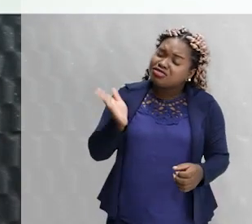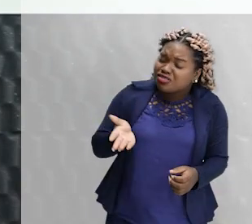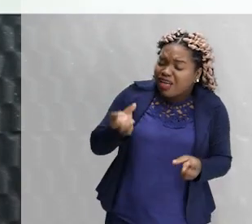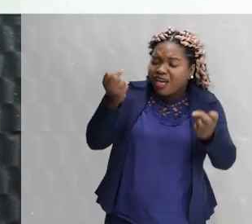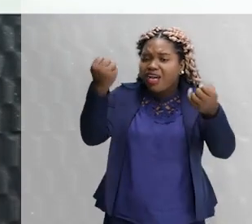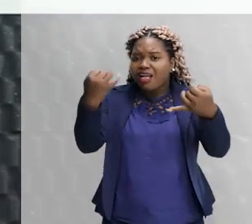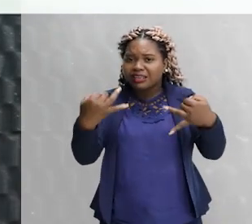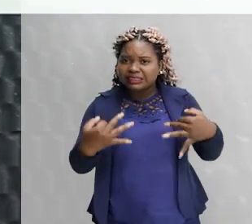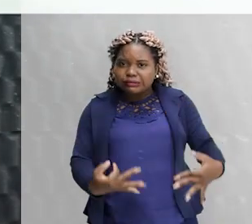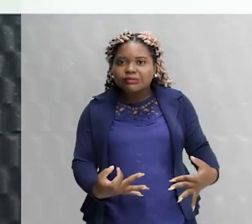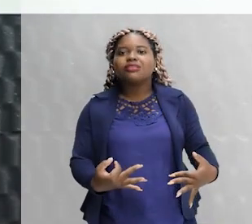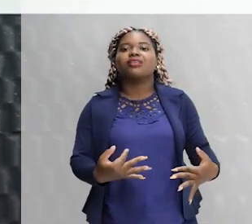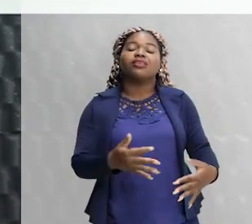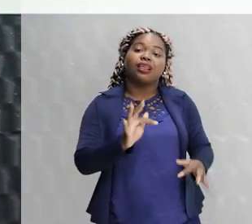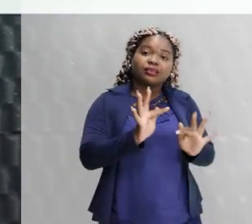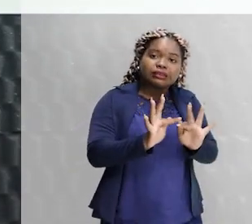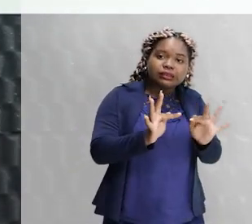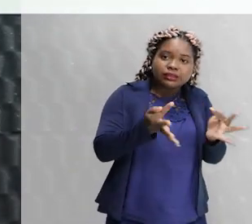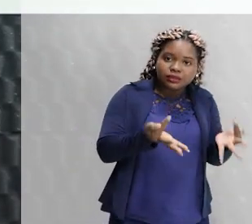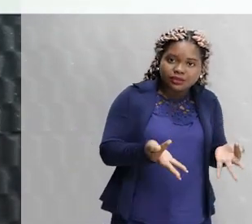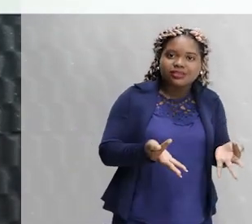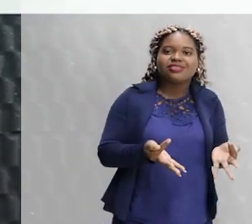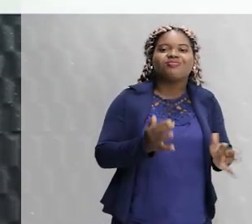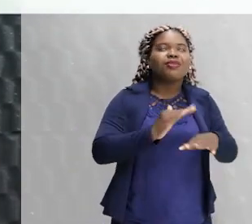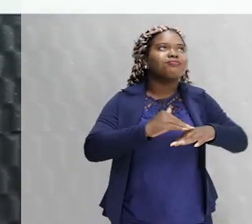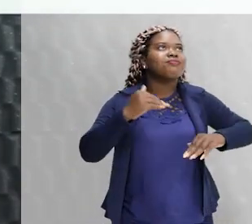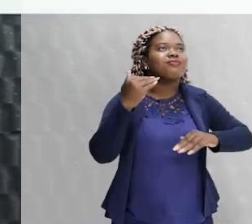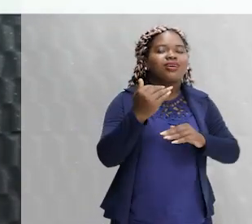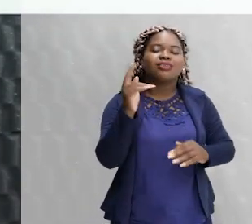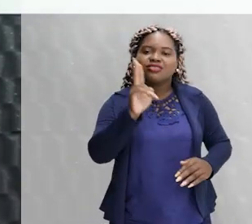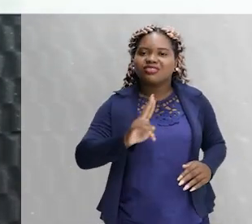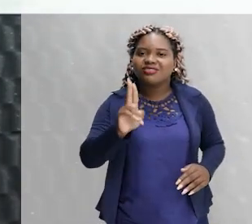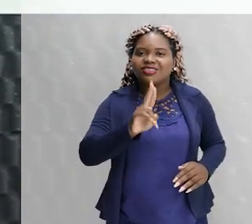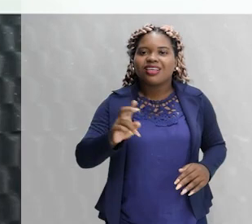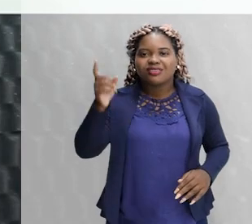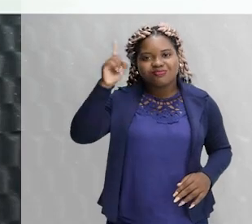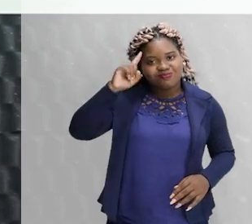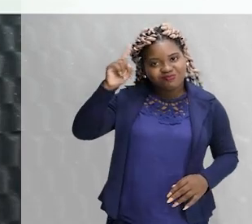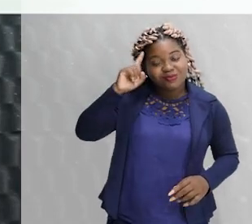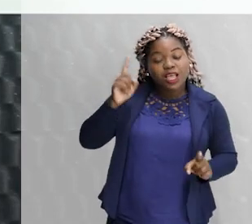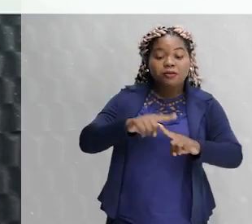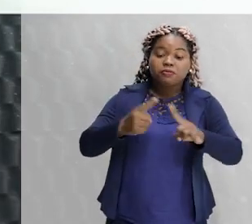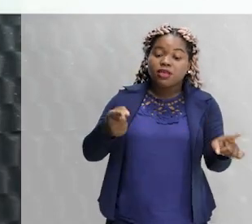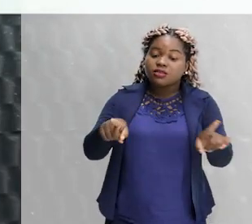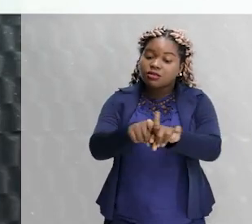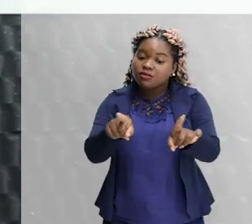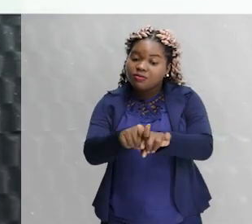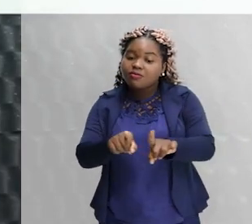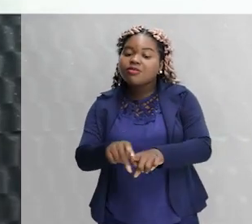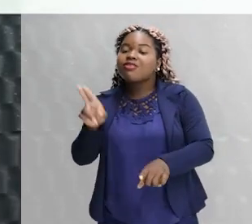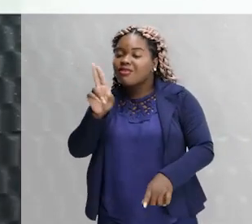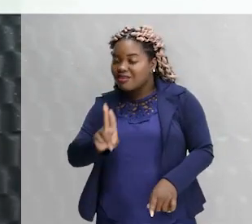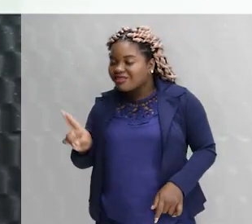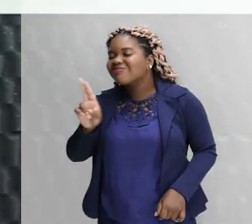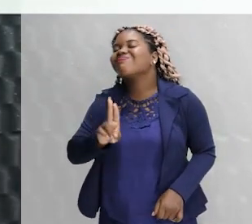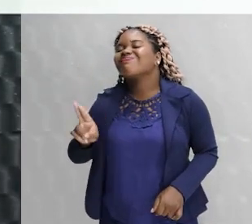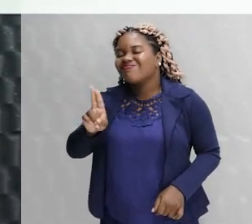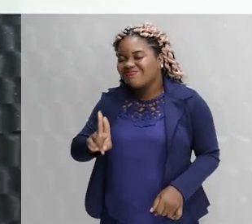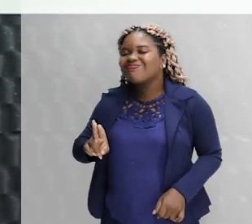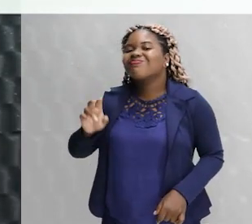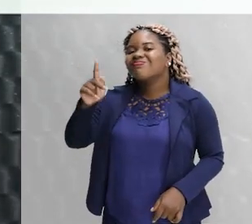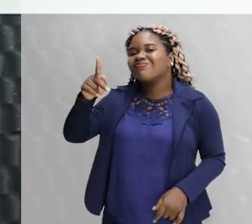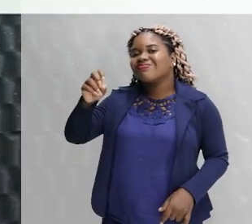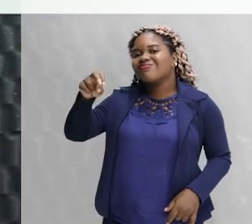aritmética simples, que é a mais usada, está mais no nosso dia a dia. Mas também se usa muito a média